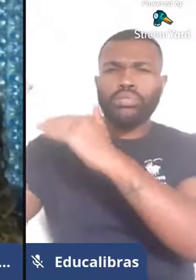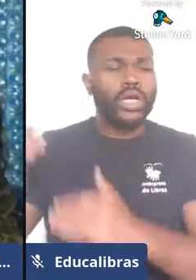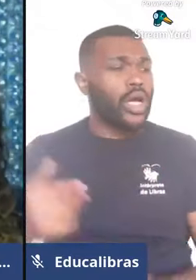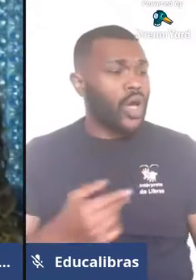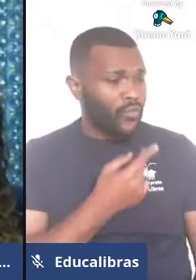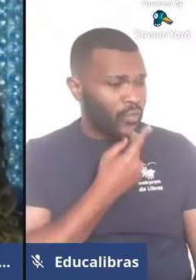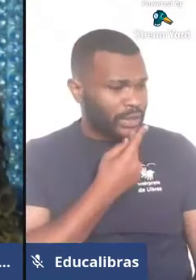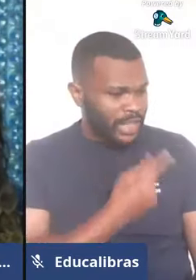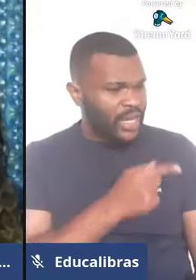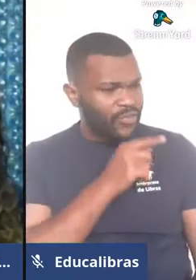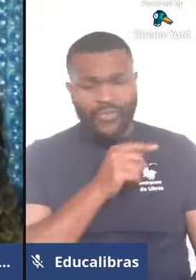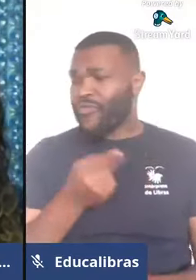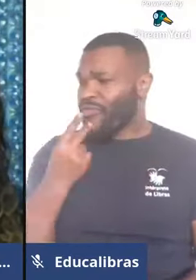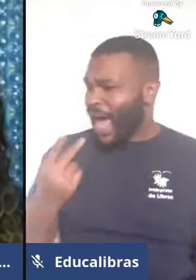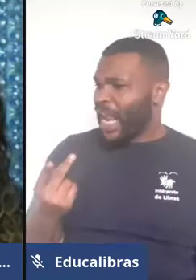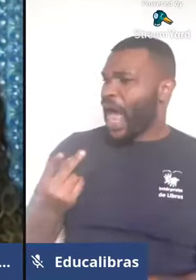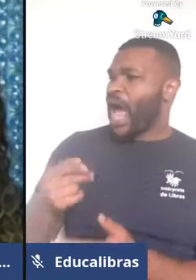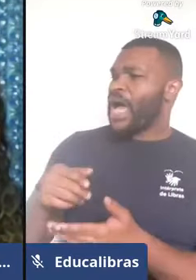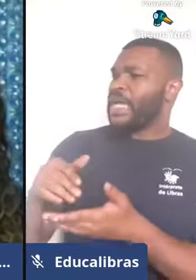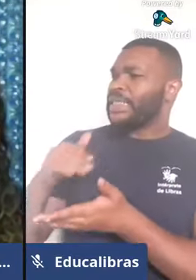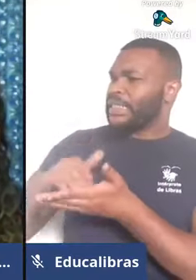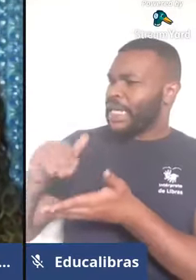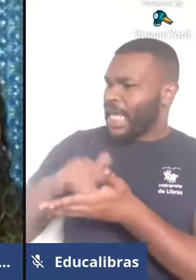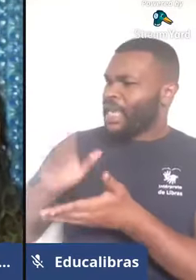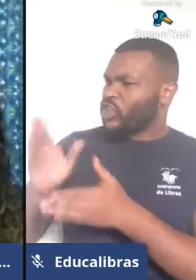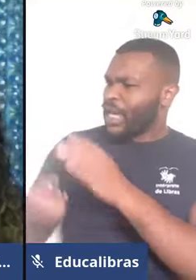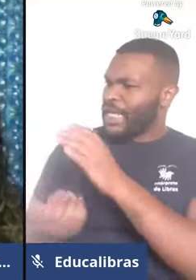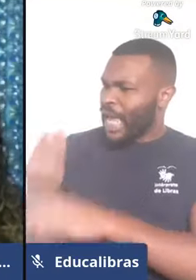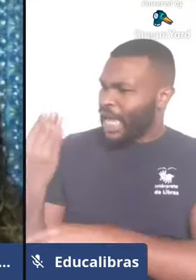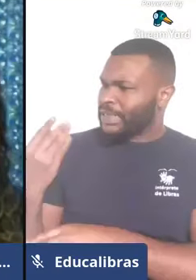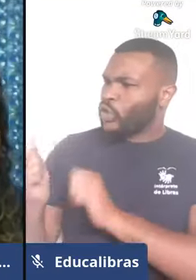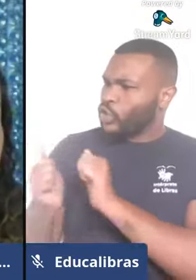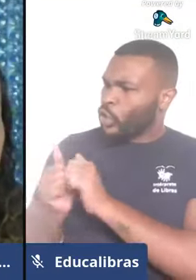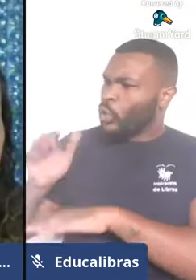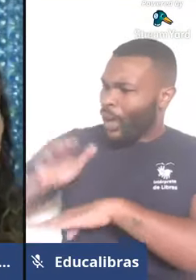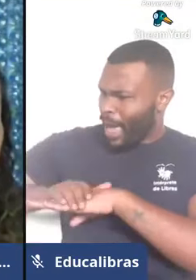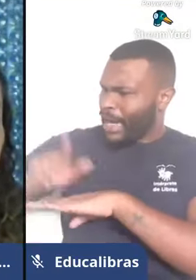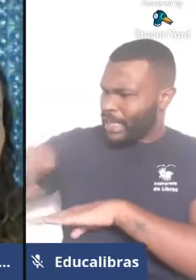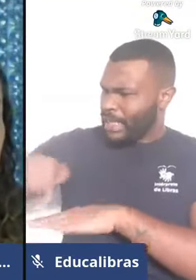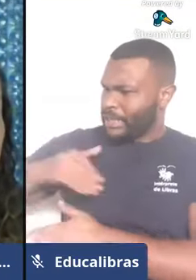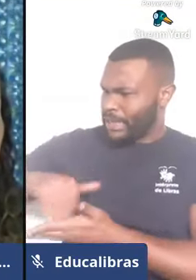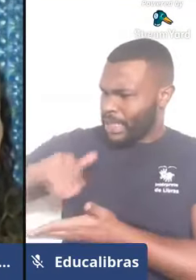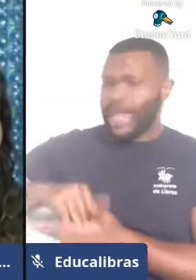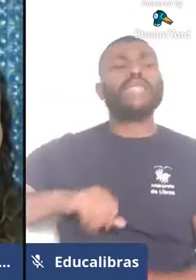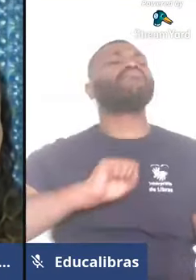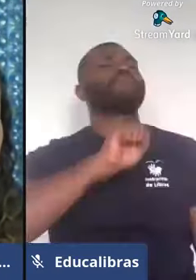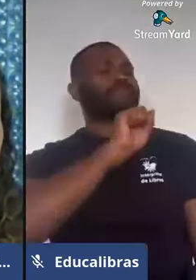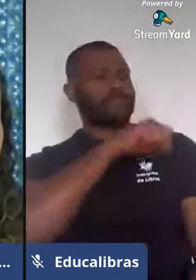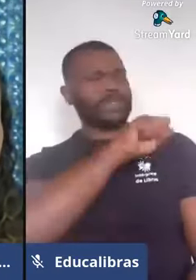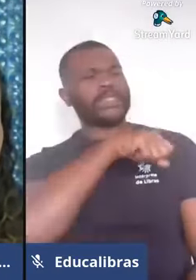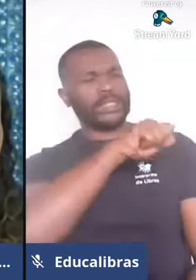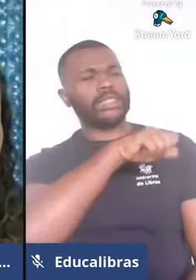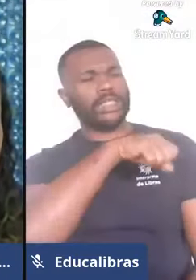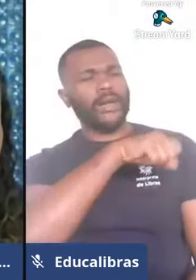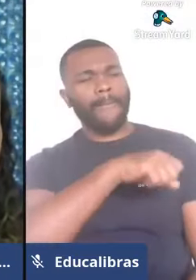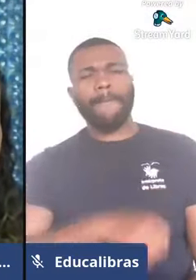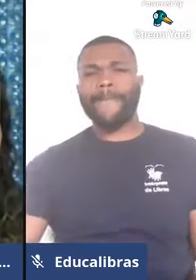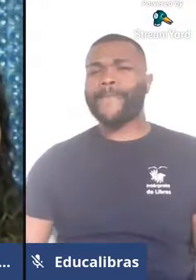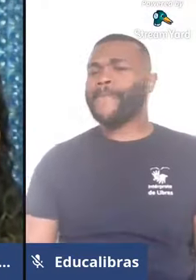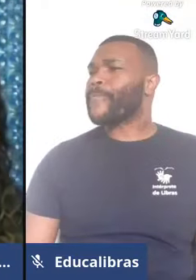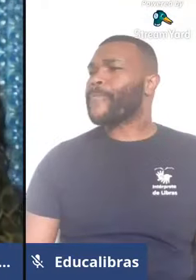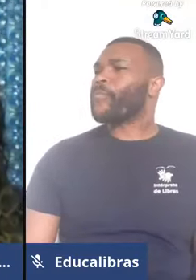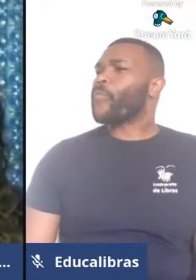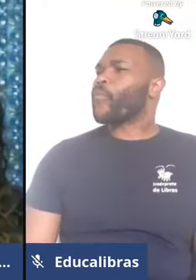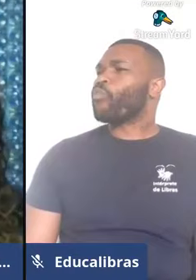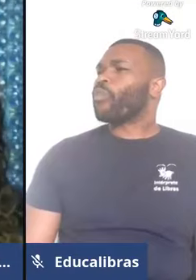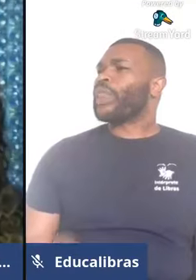criada com a Mara Gabrilli como secretária. Sim, isso mesmo, e foi um desafio. O adjunto